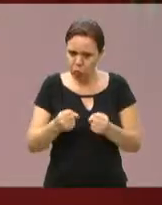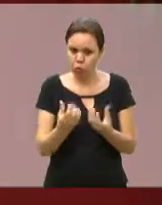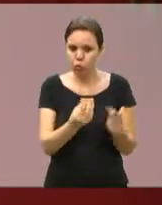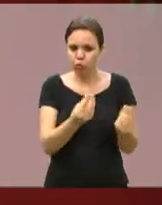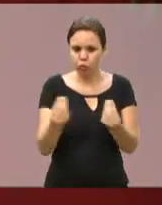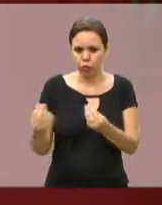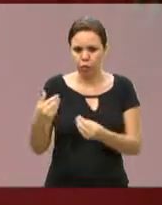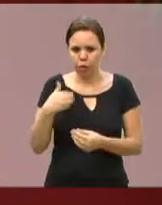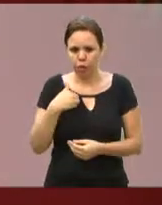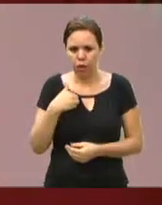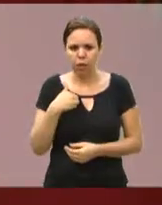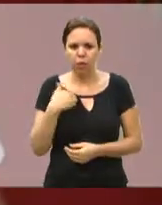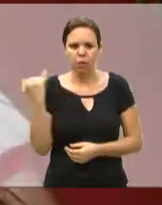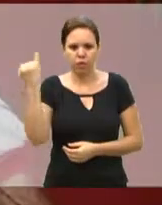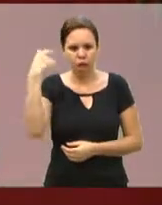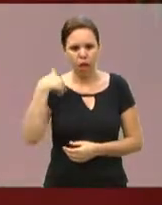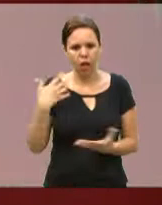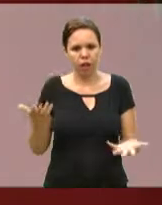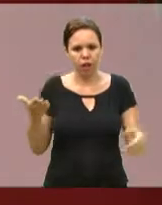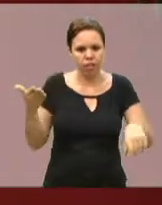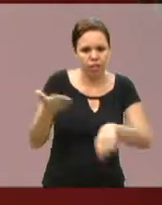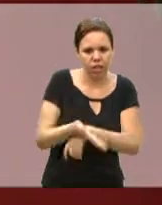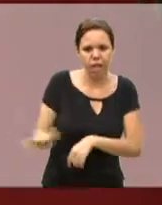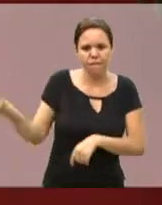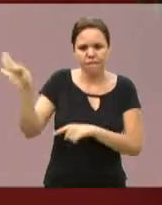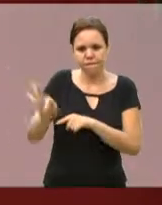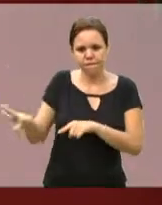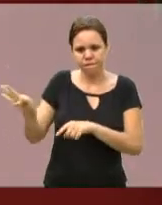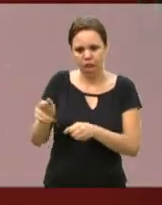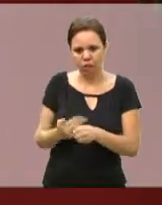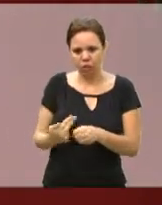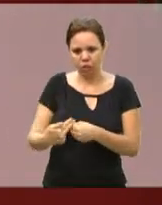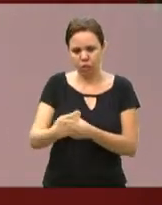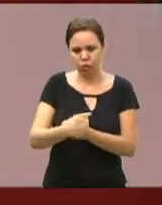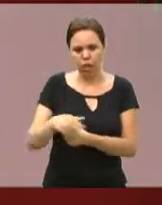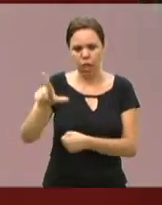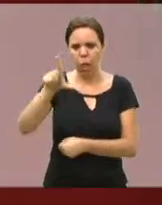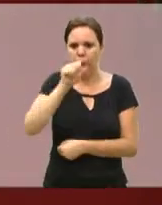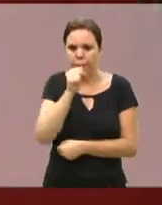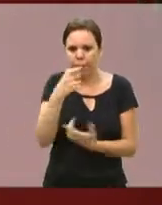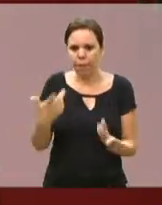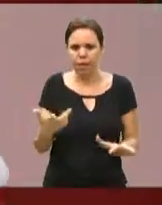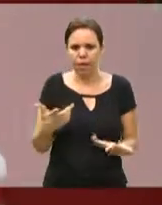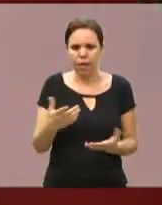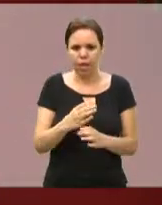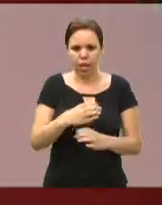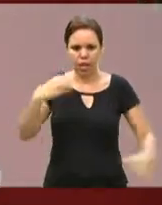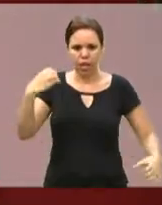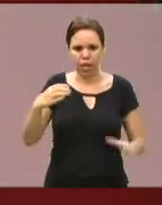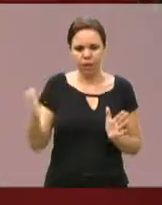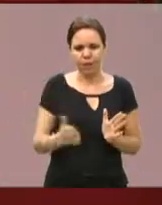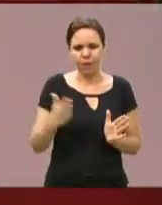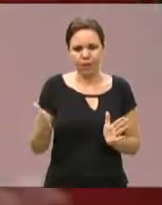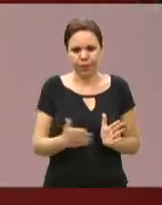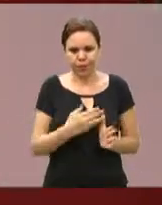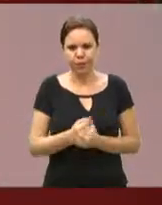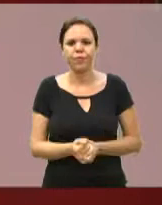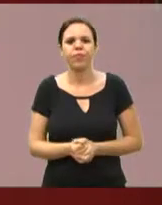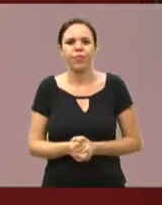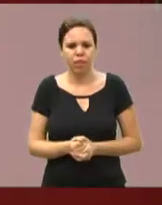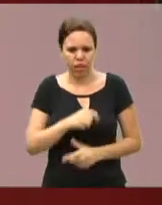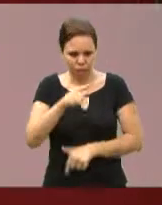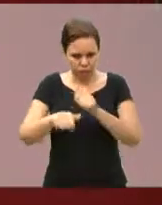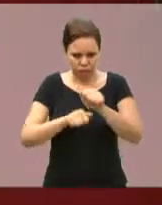bem importante porque eu quero entrar na faculdade, né? Eu quero entrar na Unicamp lá de Limeira para fazer a minha engenharia de produção, né? Porque é um mercado